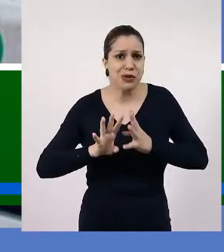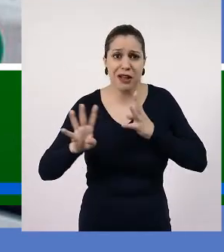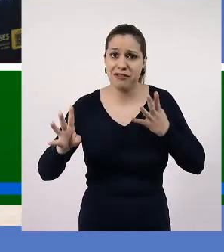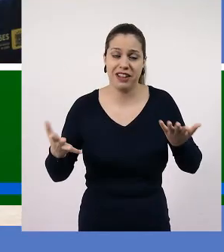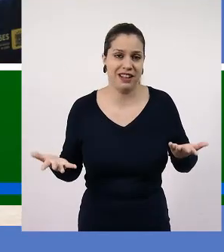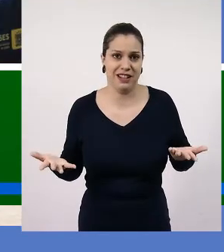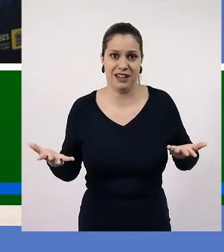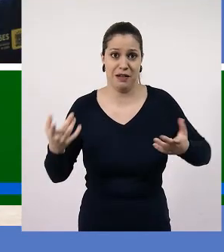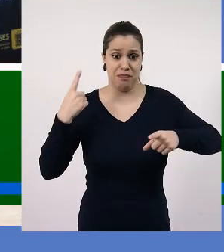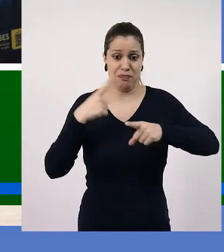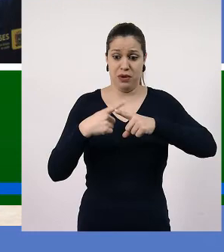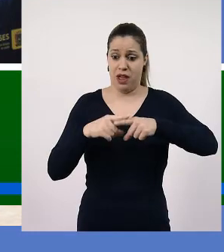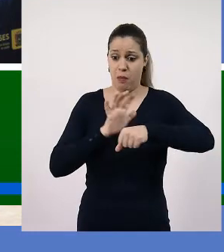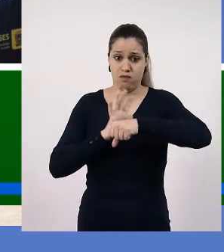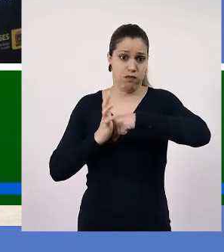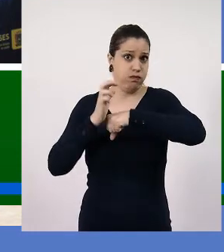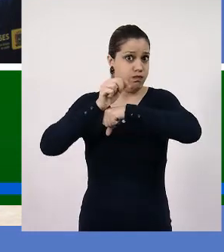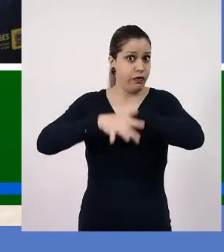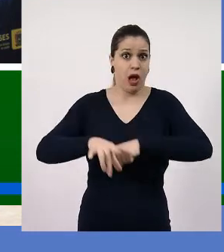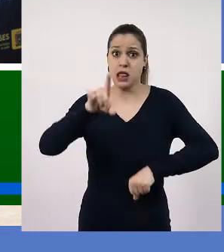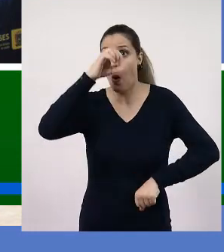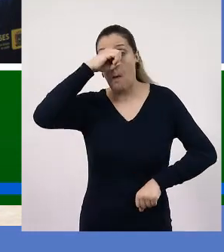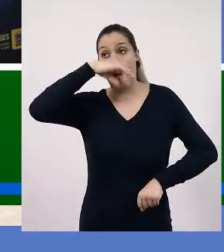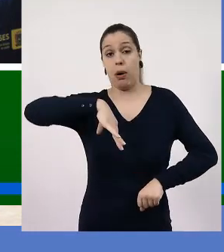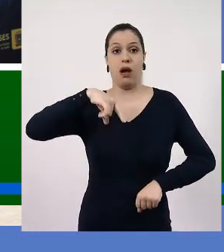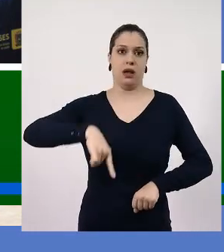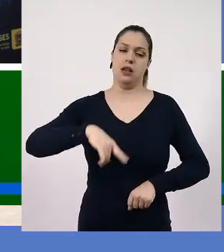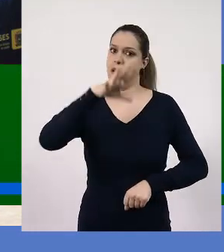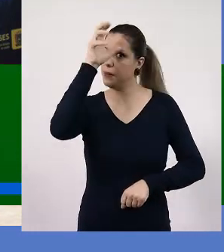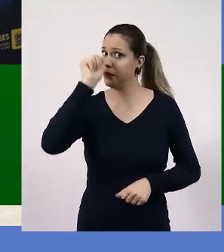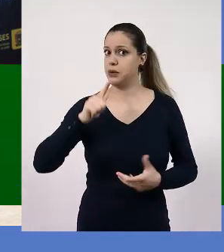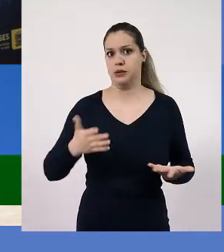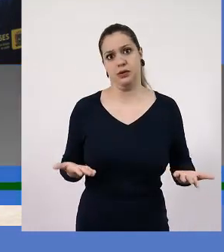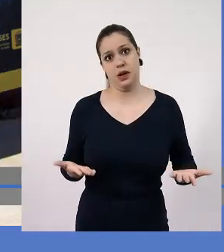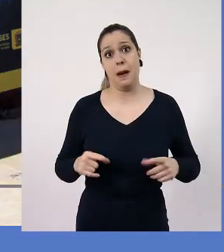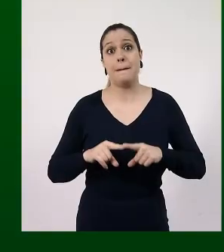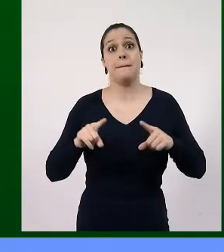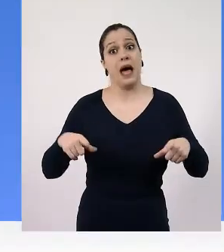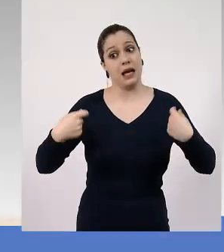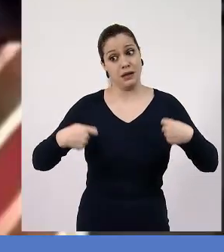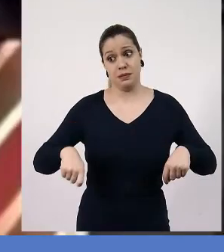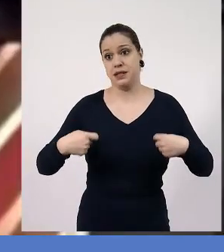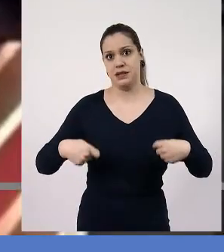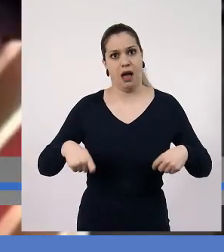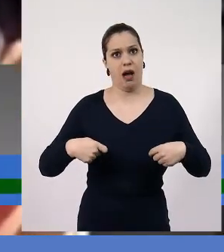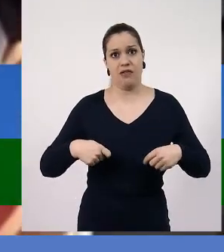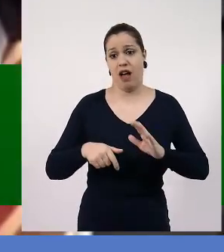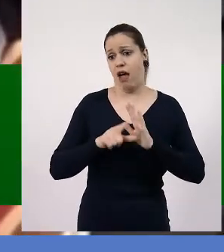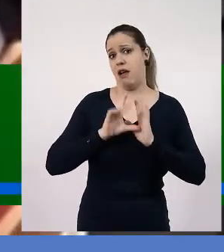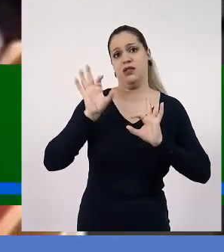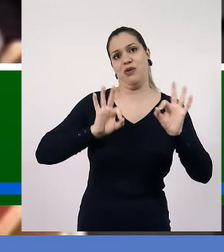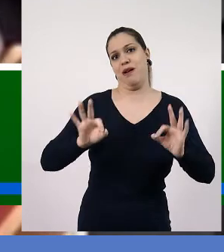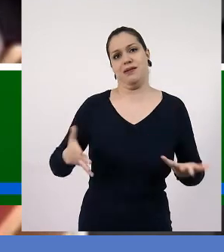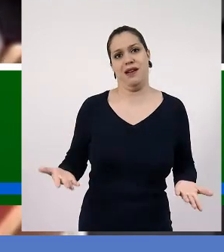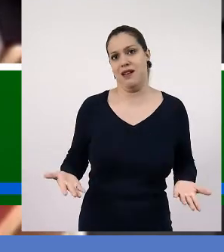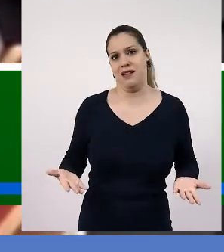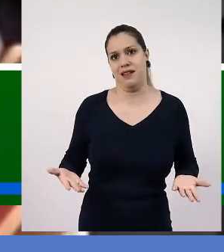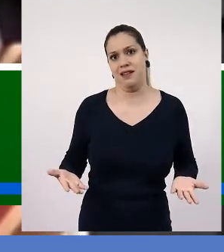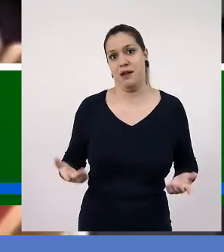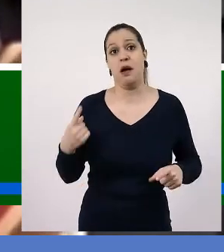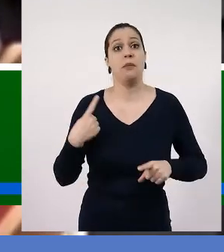tem fila, que essa pandemia não chegou agressivamente no Mato Grosso do Sul. Mas que tinha que montar, tinha. Você